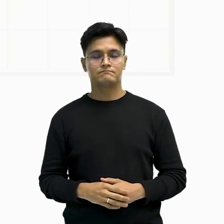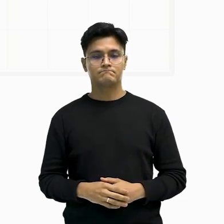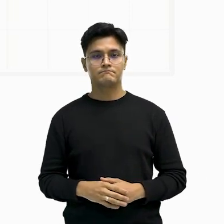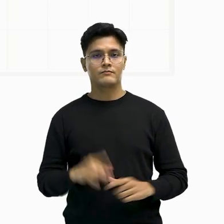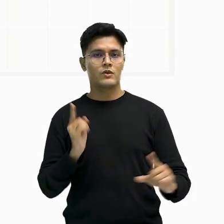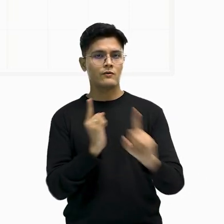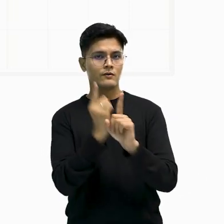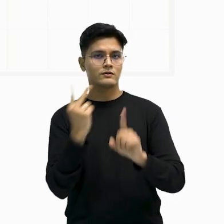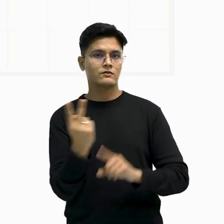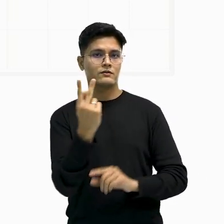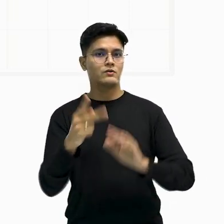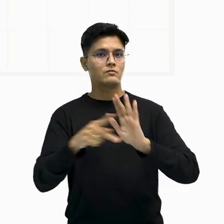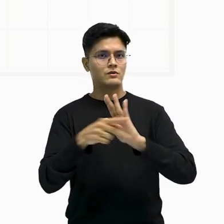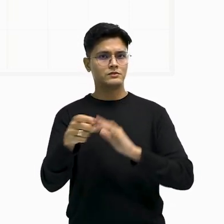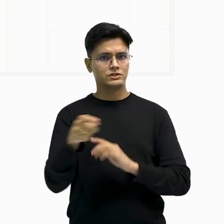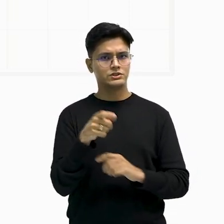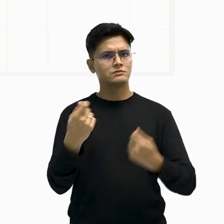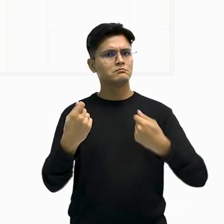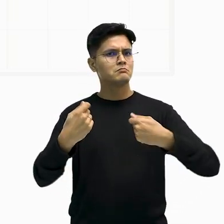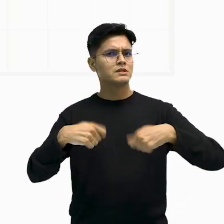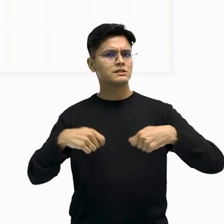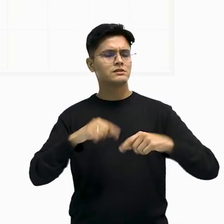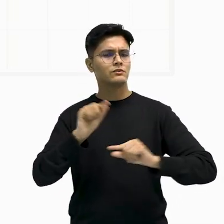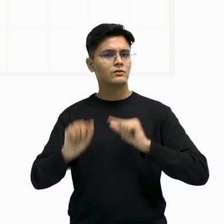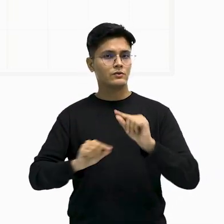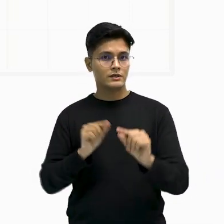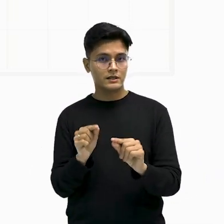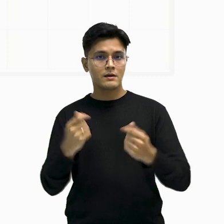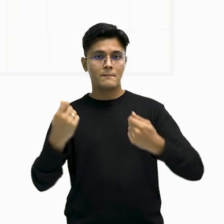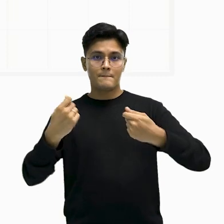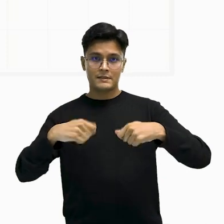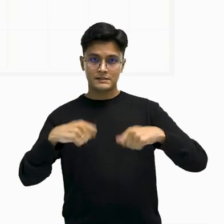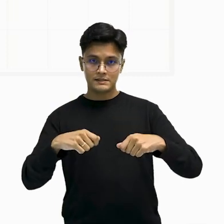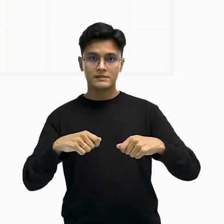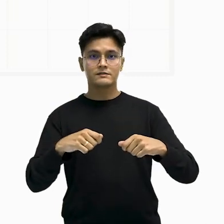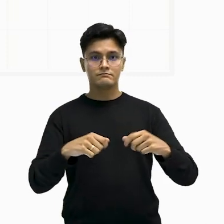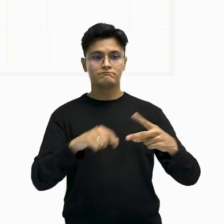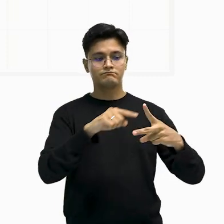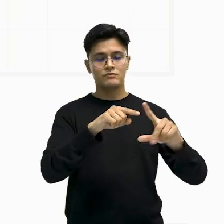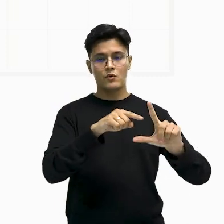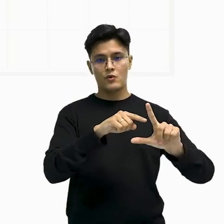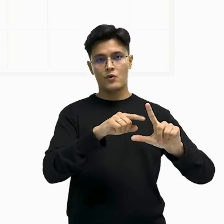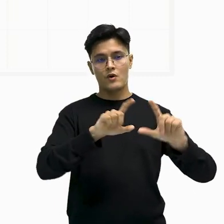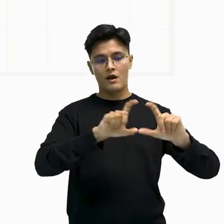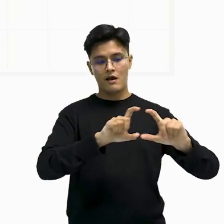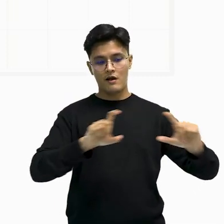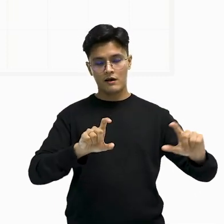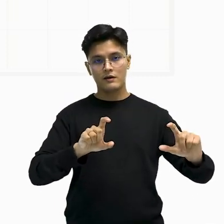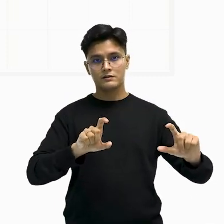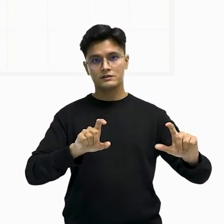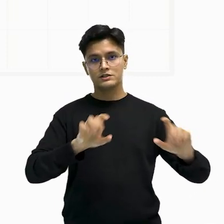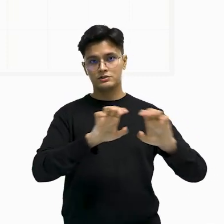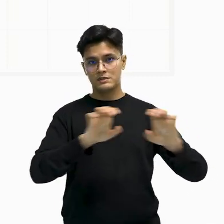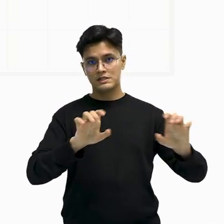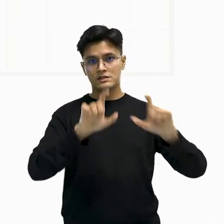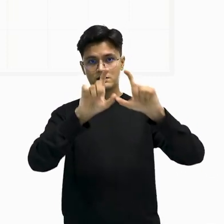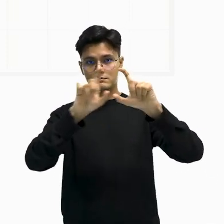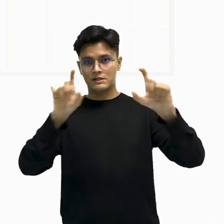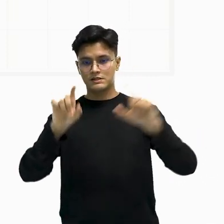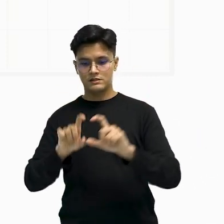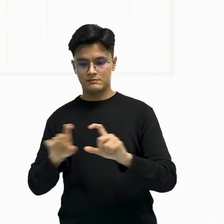eu encontrar o valor desse x, o que eu tenho que fazer? Eu tenho que somar essas três expressões algébricas aqui. Eu tenho